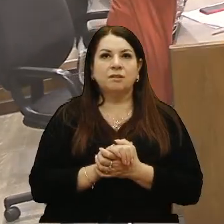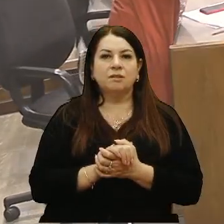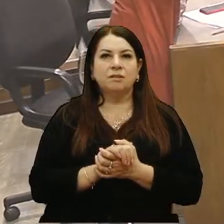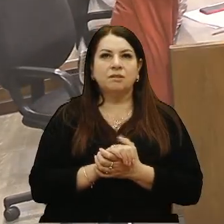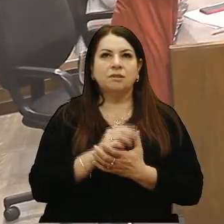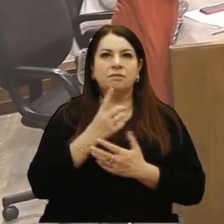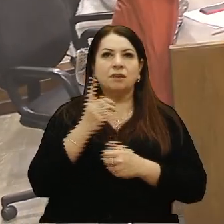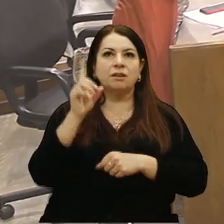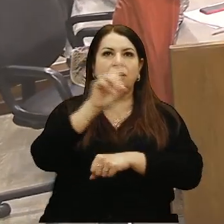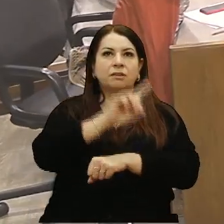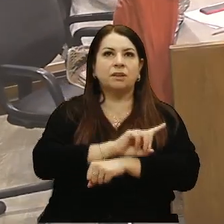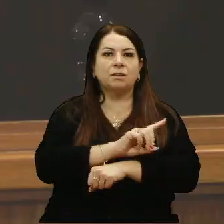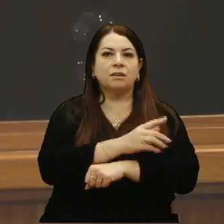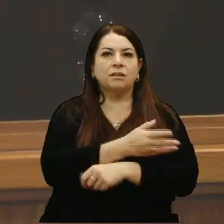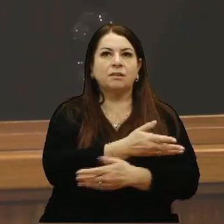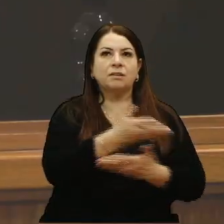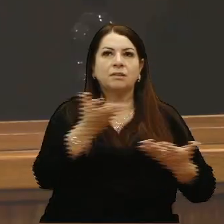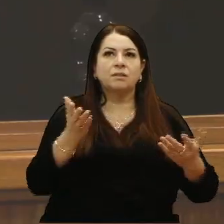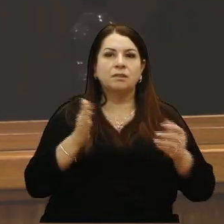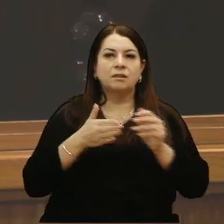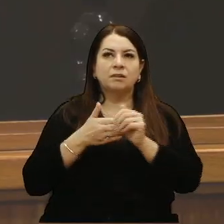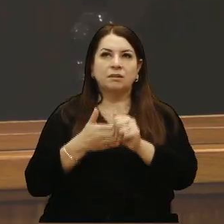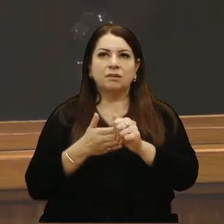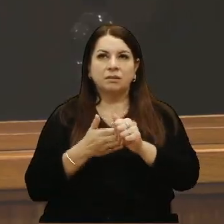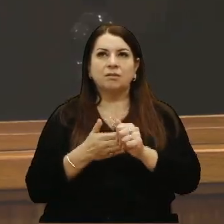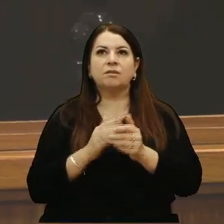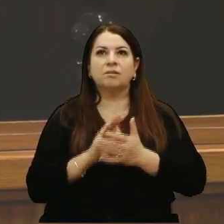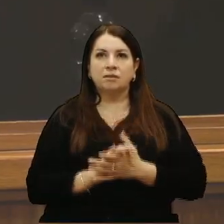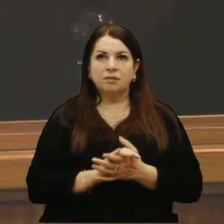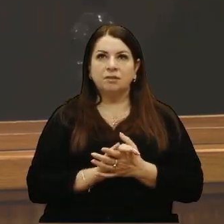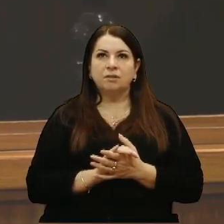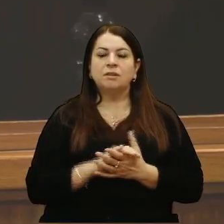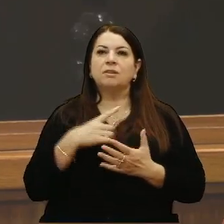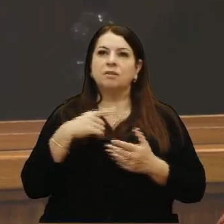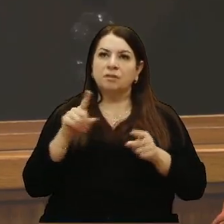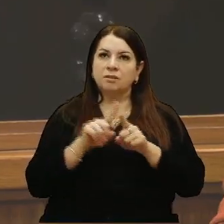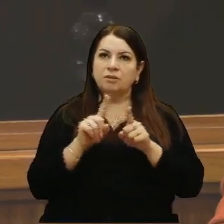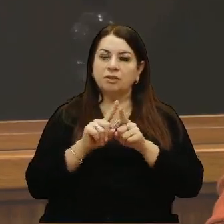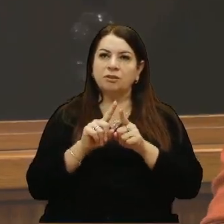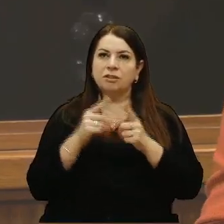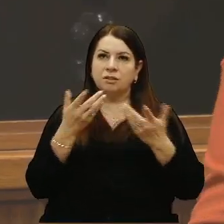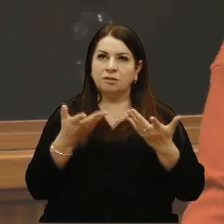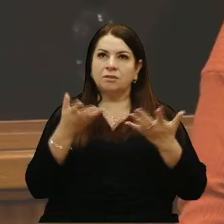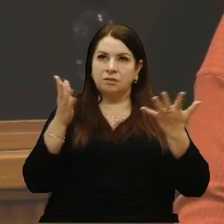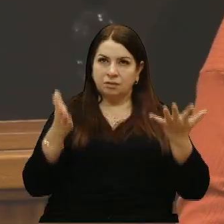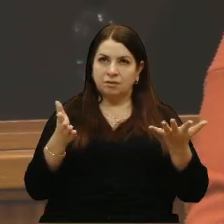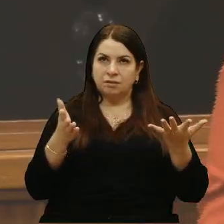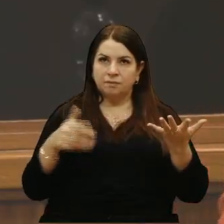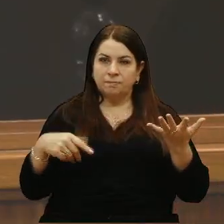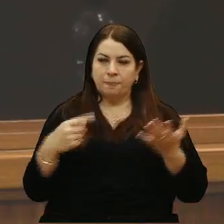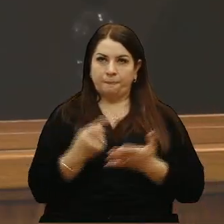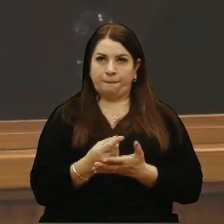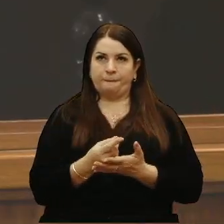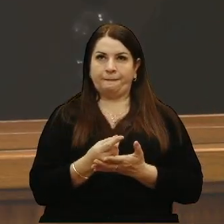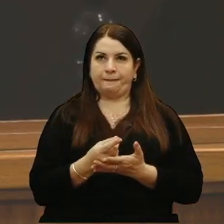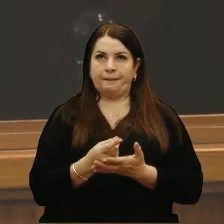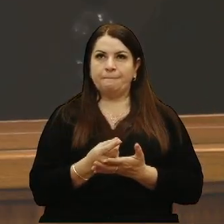Bom dia a quem nos acompanha. Eu também quero hoje fazer uma